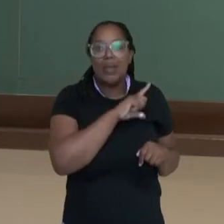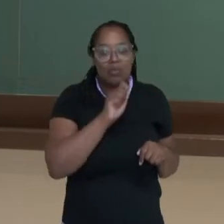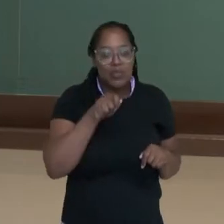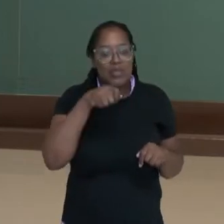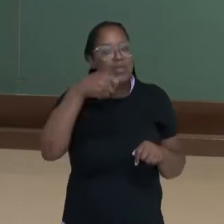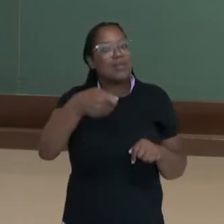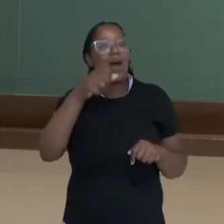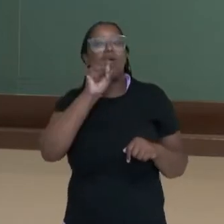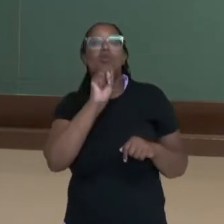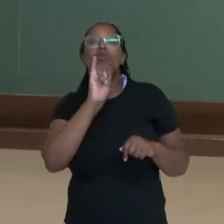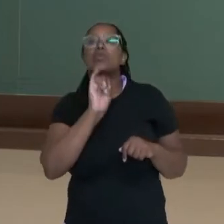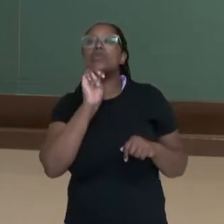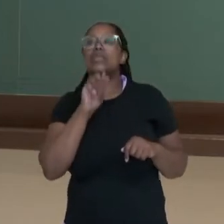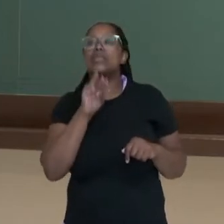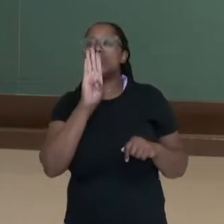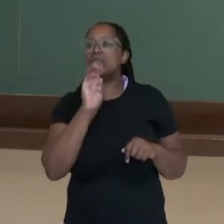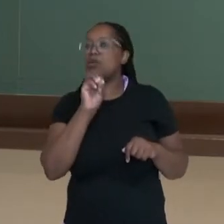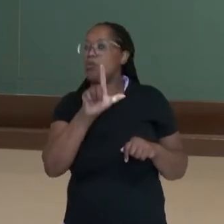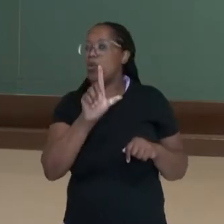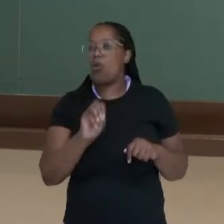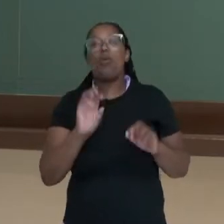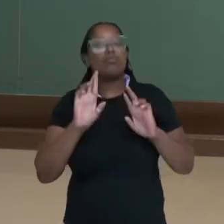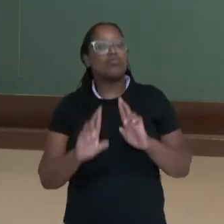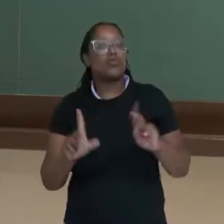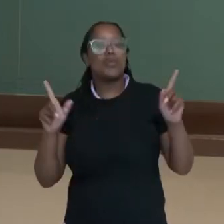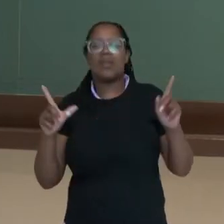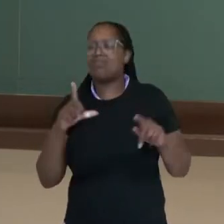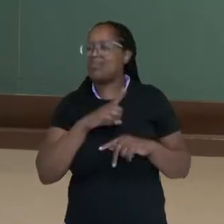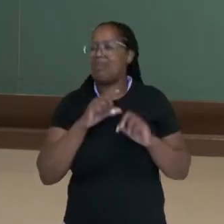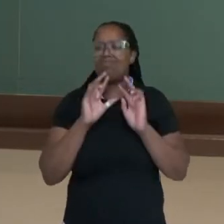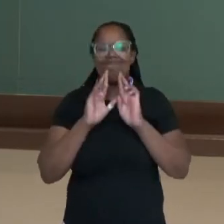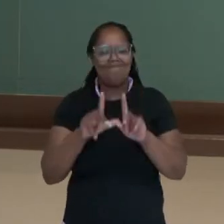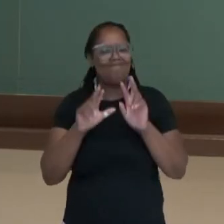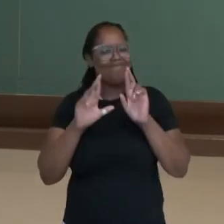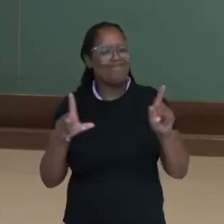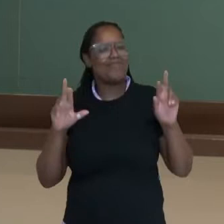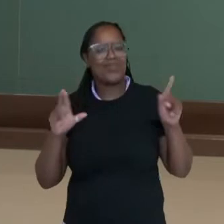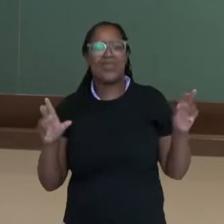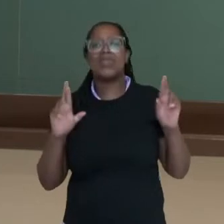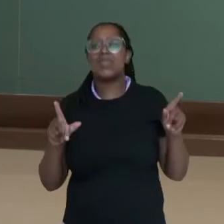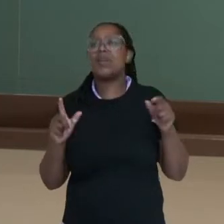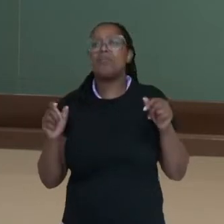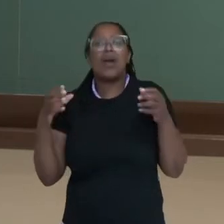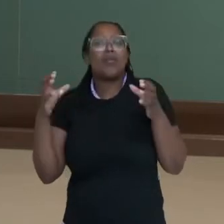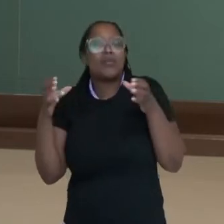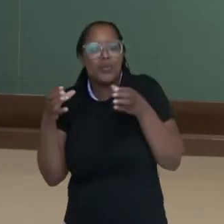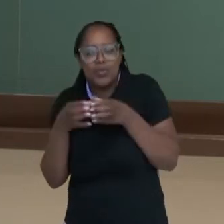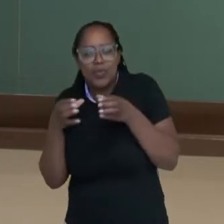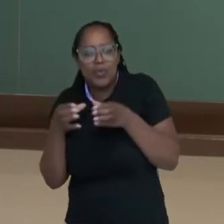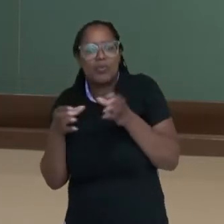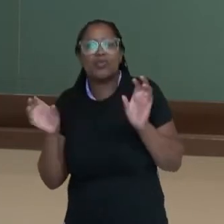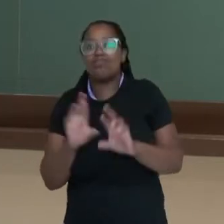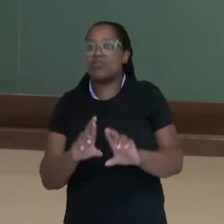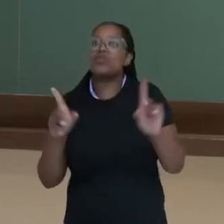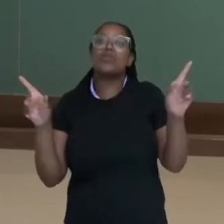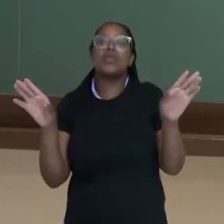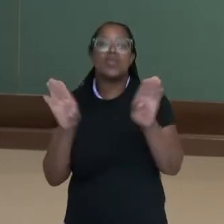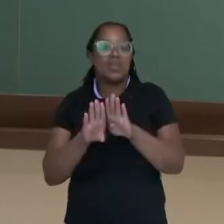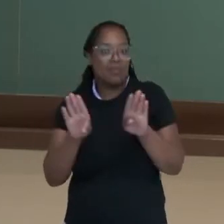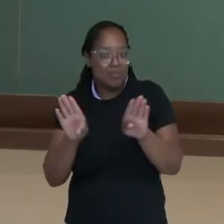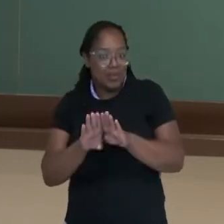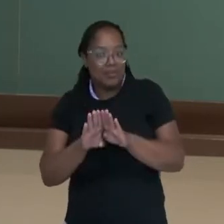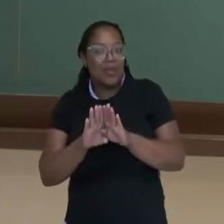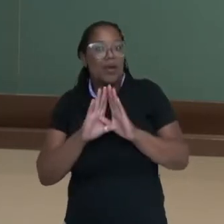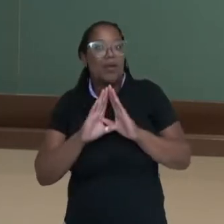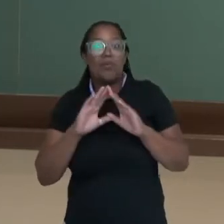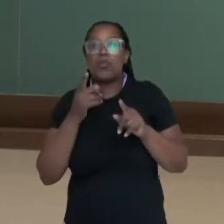Quando a gente está falando de cocar, então, a gente vai ver que tem vários diferentes para ocasiões diferentes. Então, é isso, né?